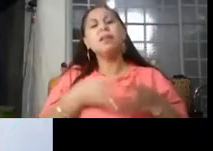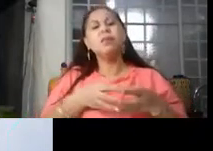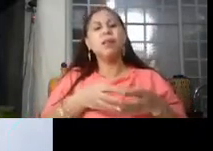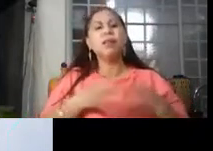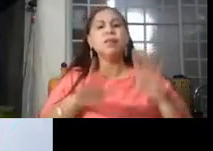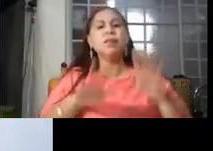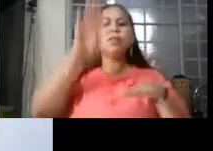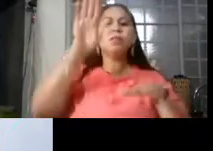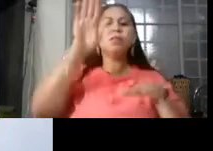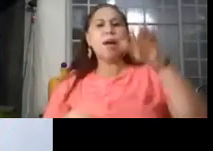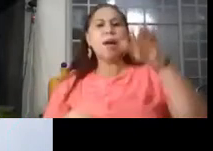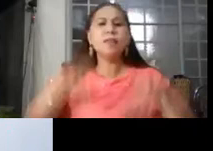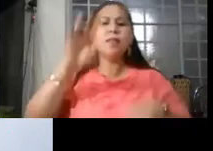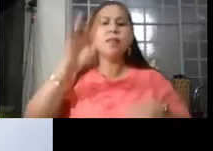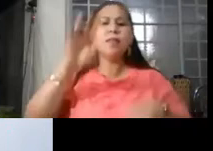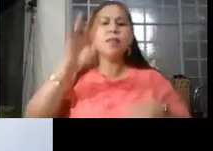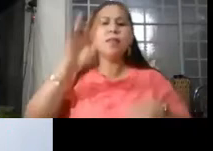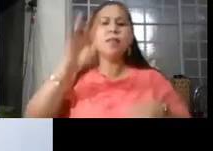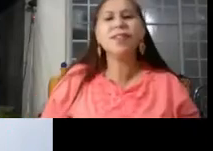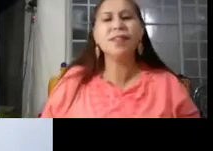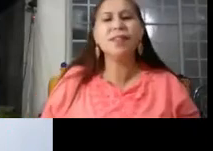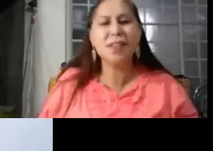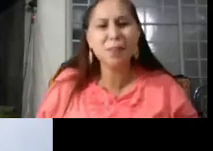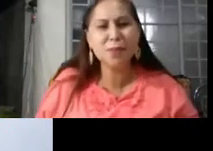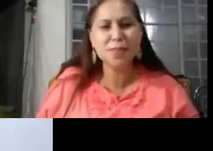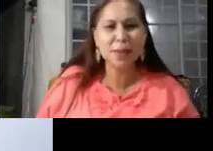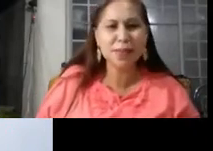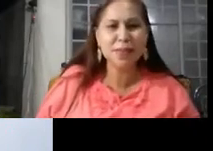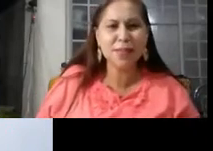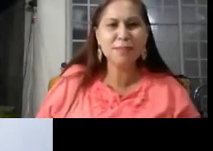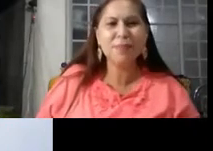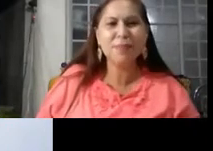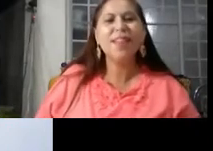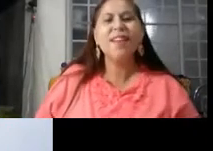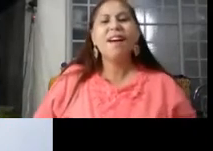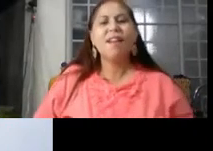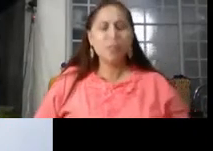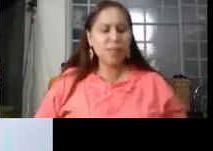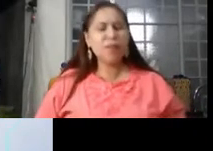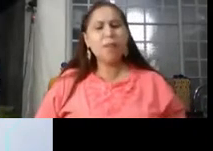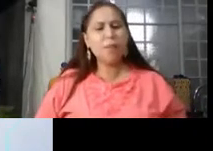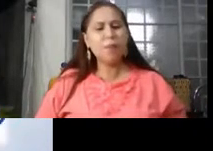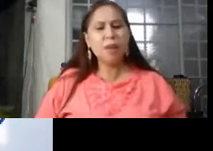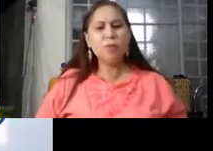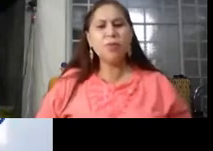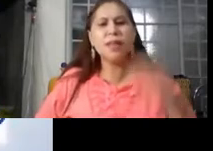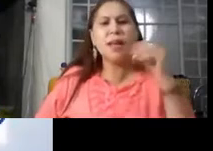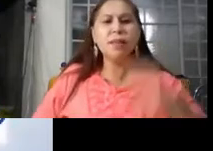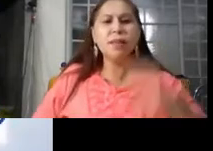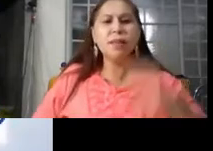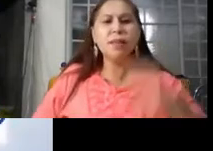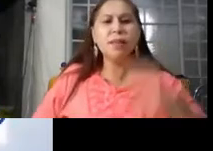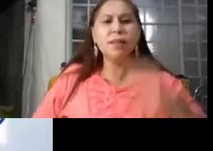língua, né? Não existe uma mais nem menos. Volta, Daniel, e sai da próxima semana. Você vai para o slide.